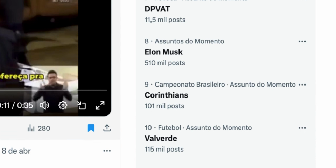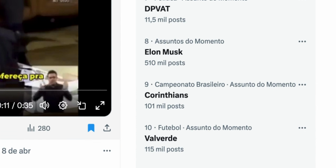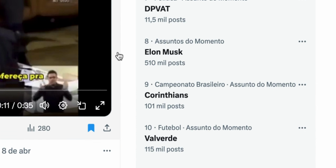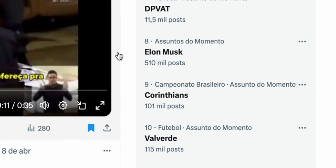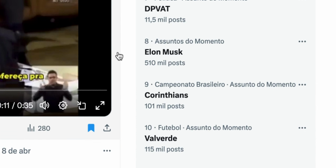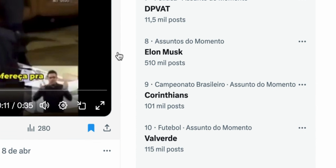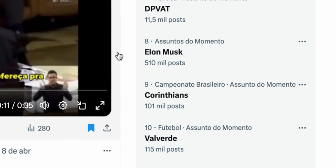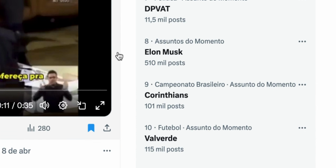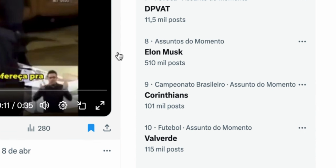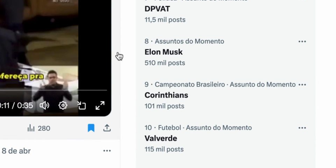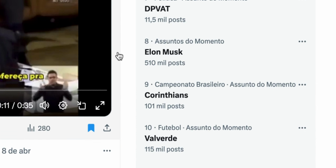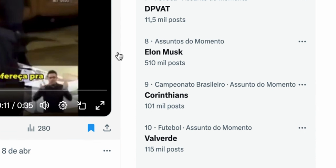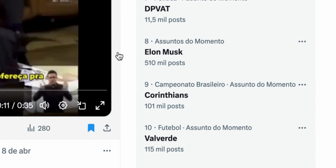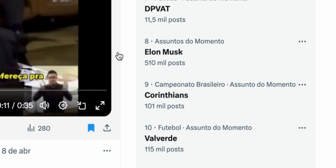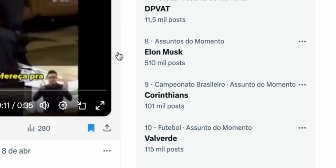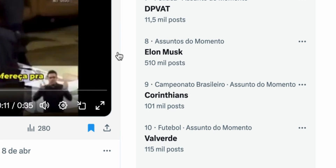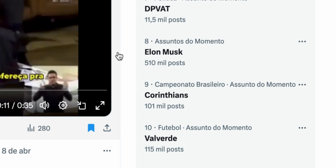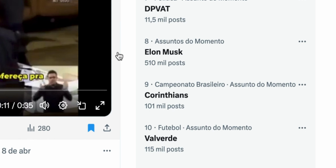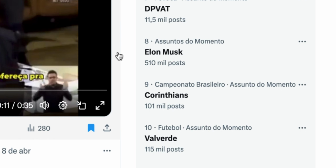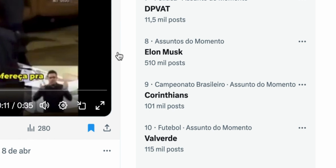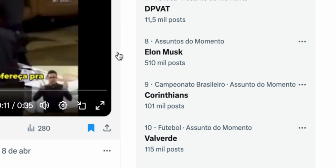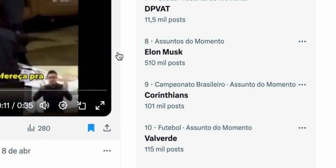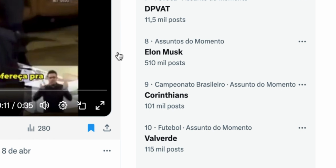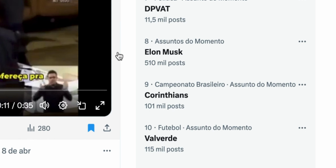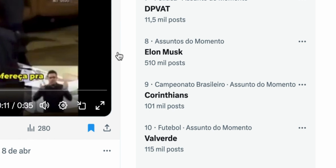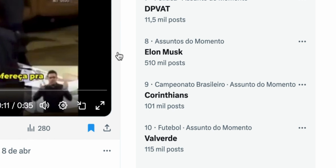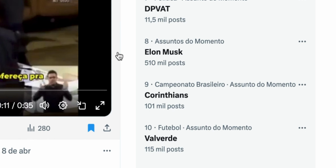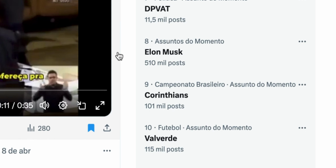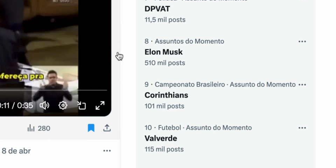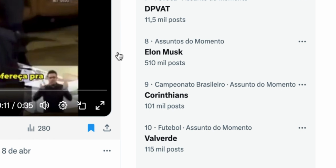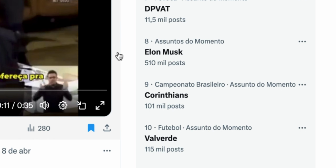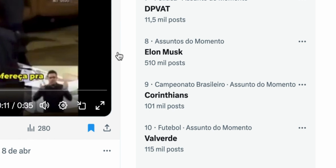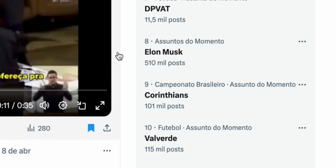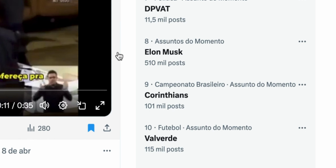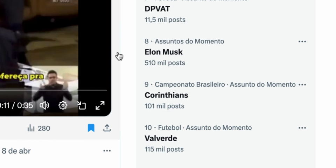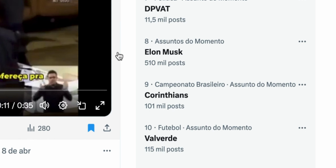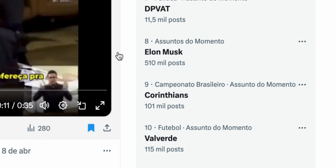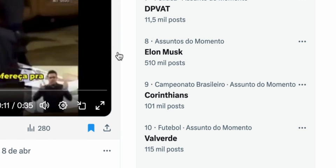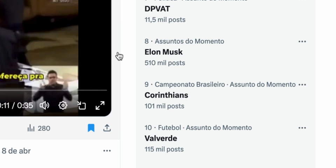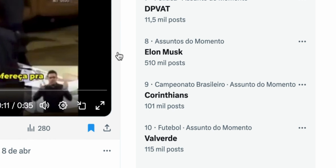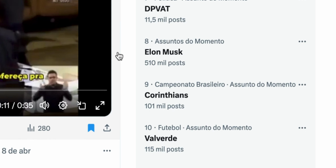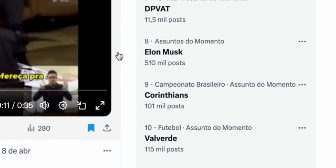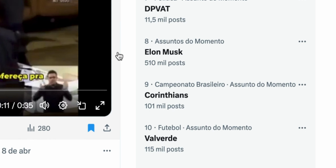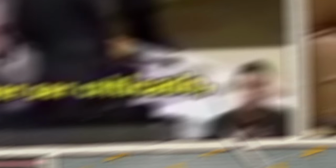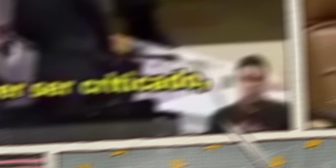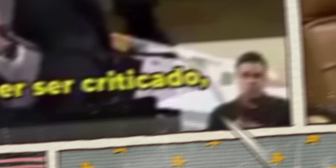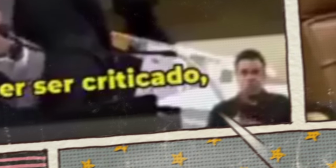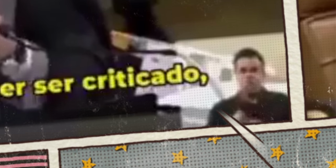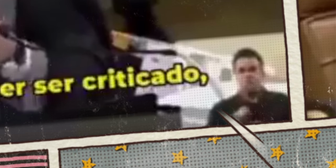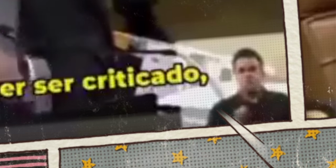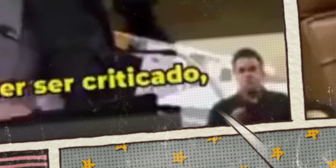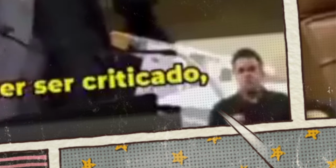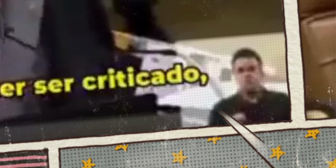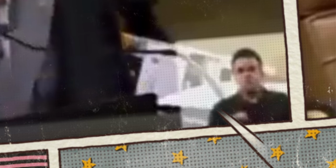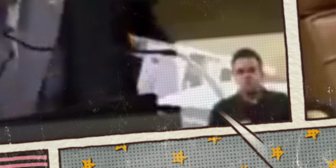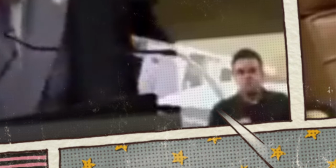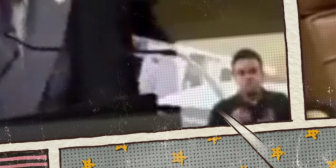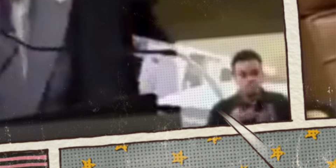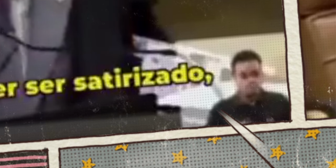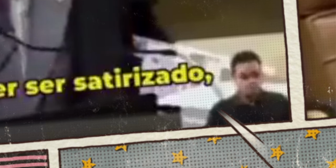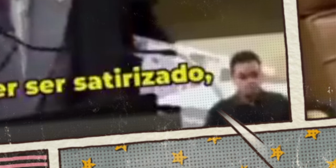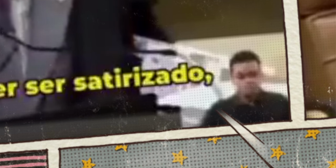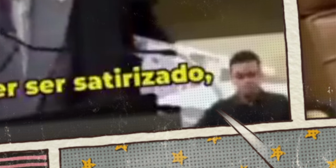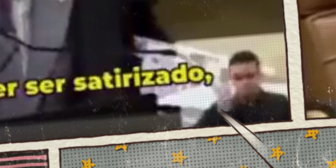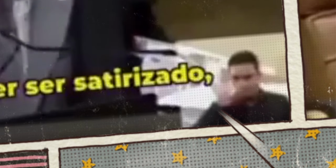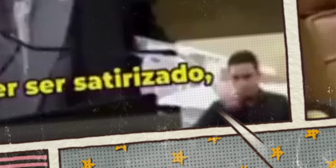não deveria ser mas hoje é e não gosta de receber crítica Vou colocar aqui o vídeo para vocês também quem não quer ser